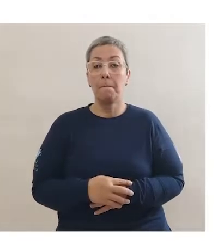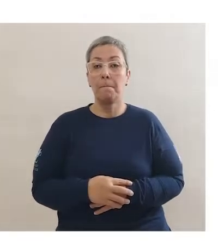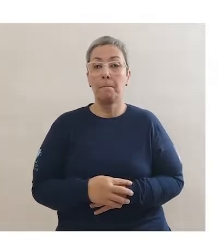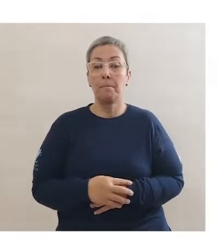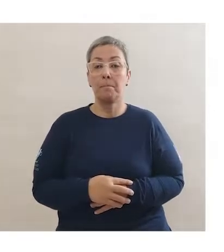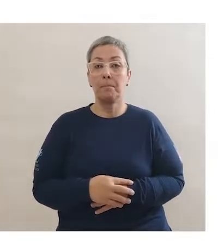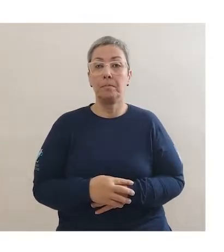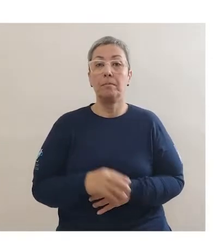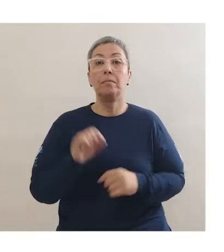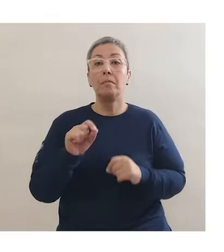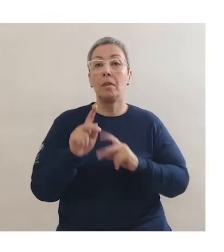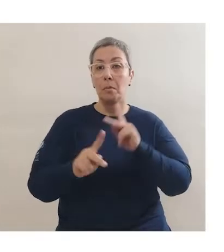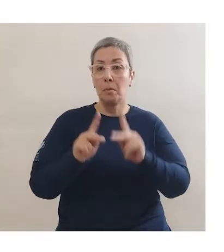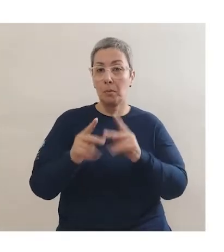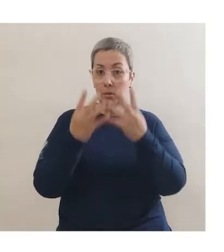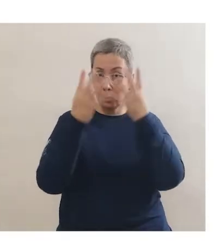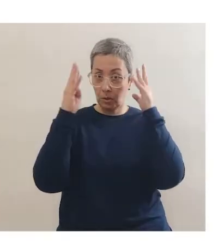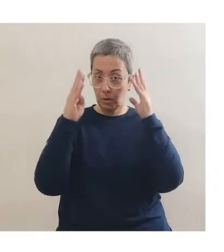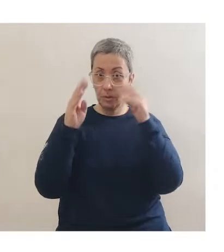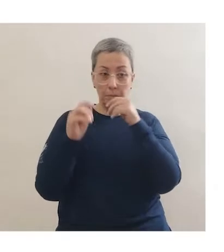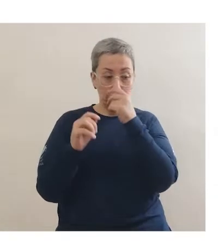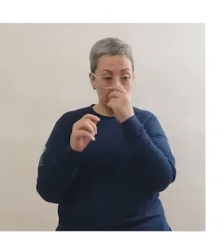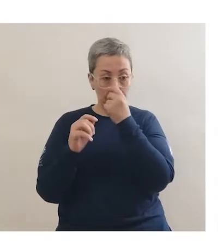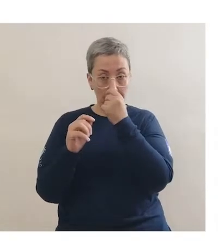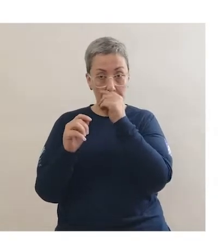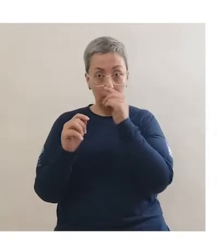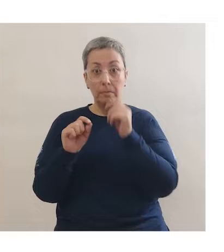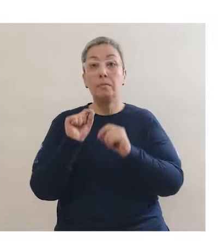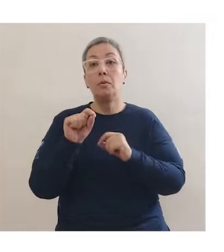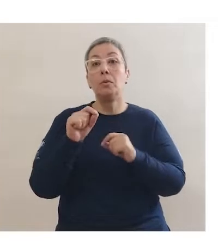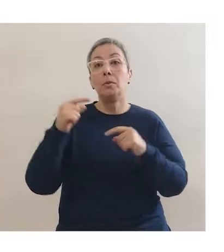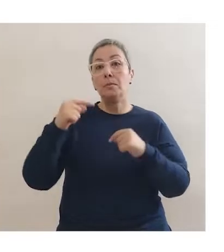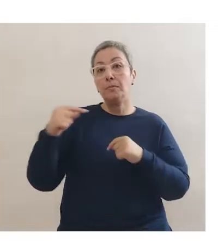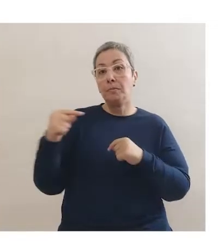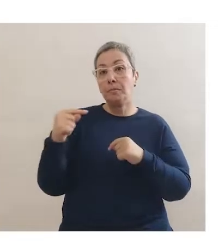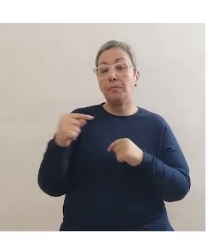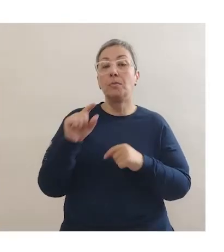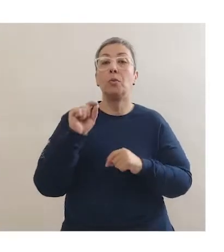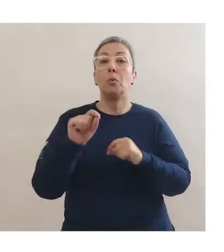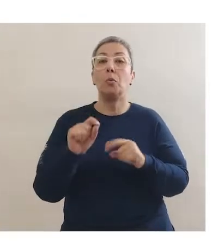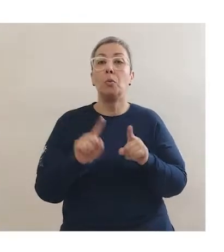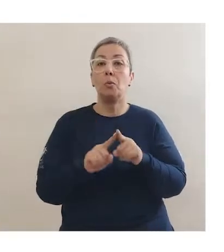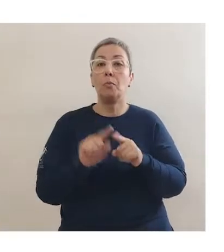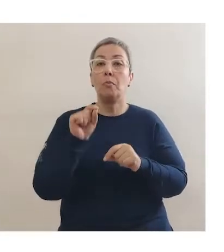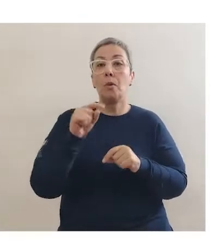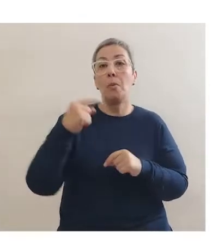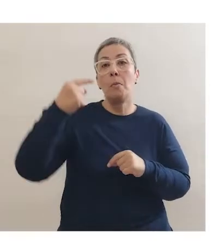Logo a seguir, temos São Paulo de Olivança, com